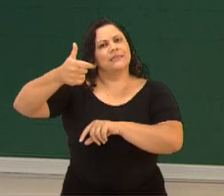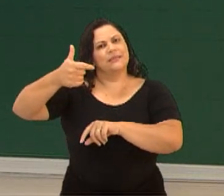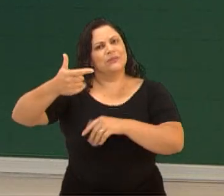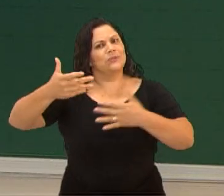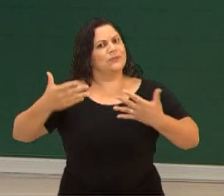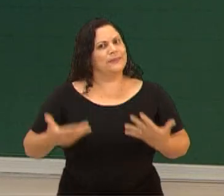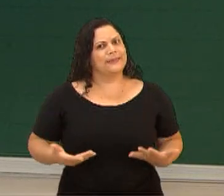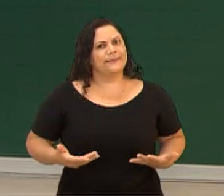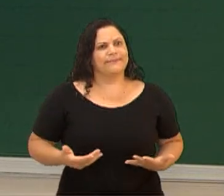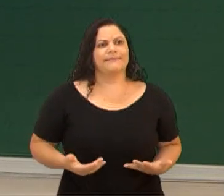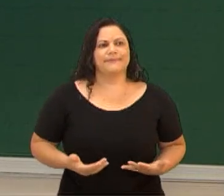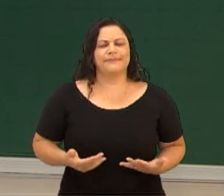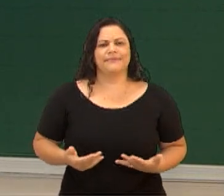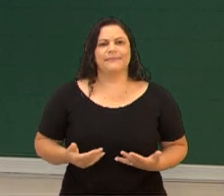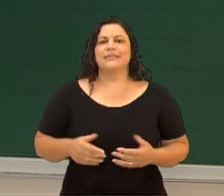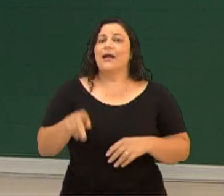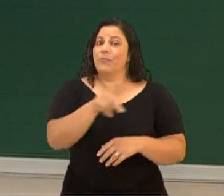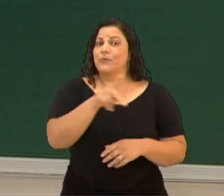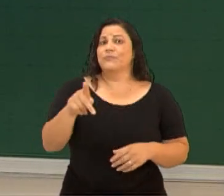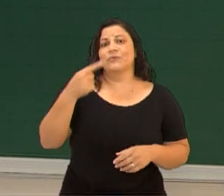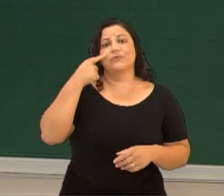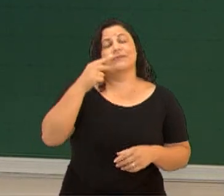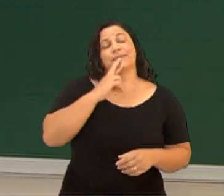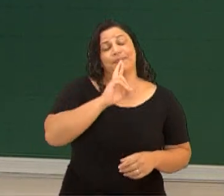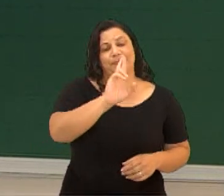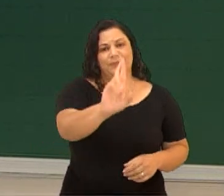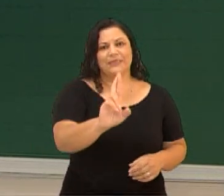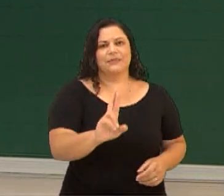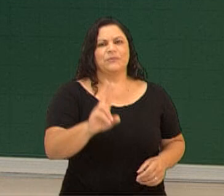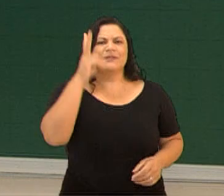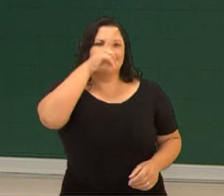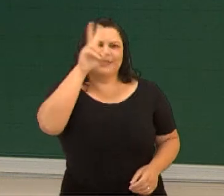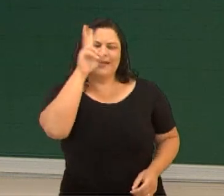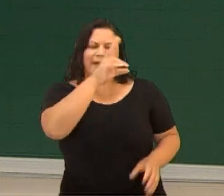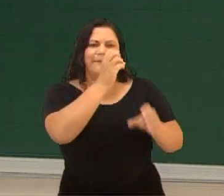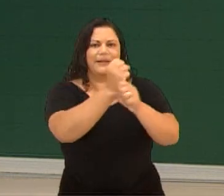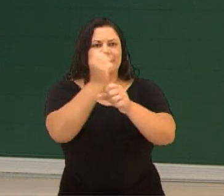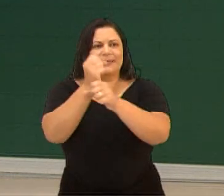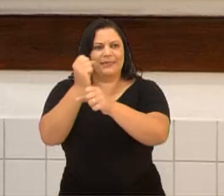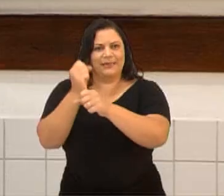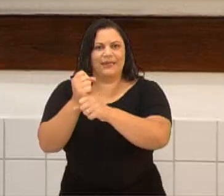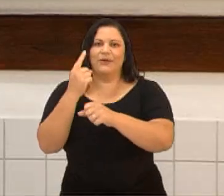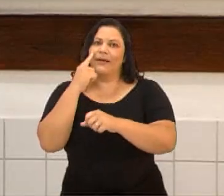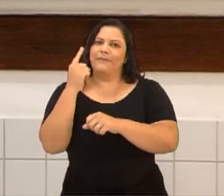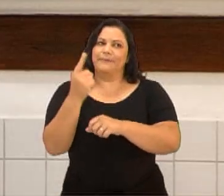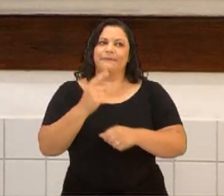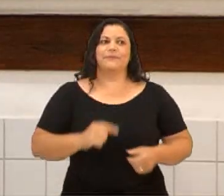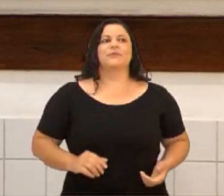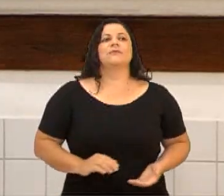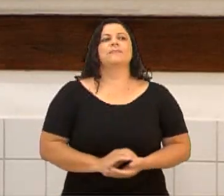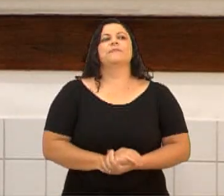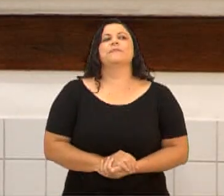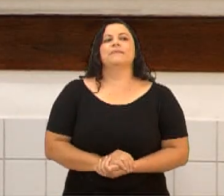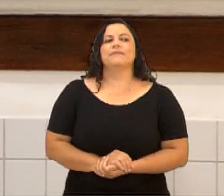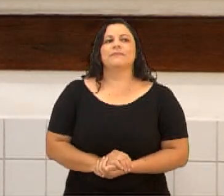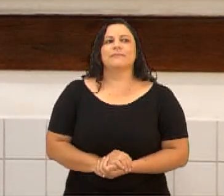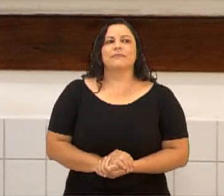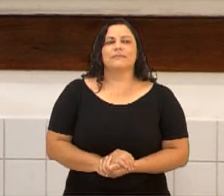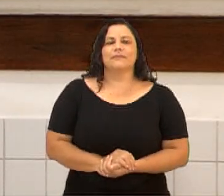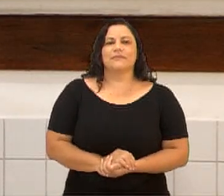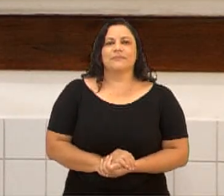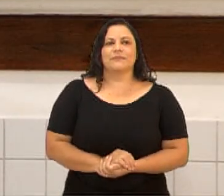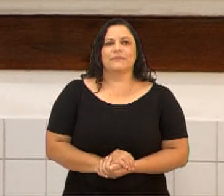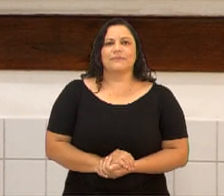vai fazer aqui para vocês relembrarem um pouquinho dos cálculos. Vamos juntos, então? Aqui, 12